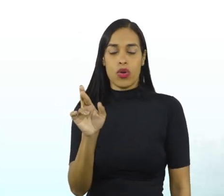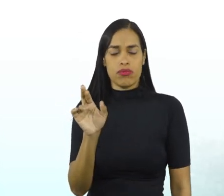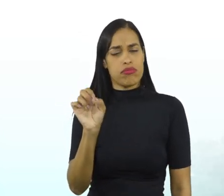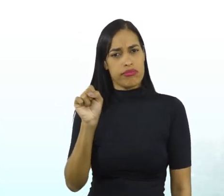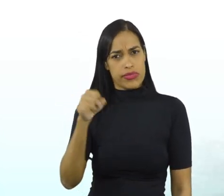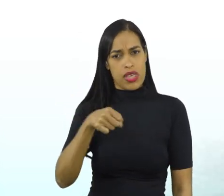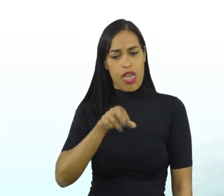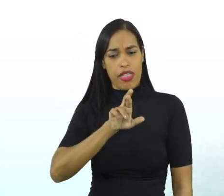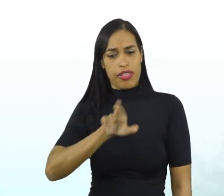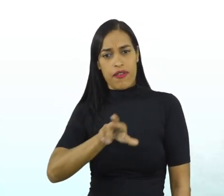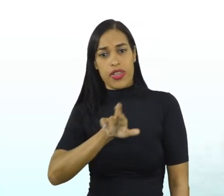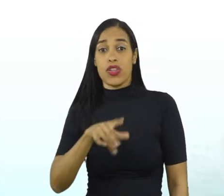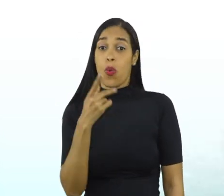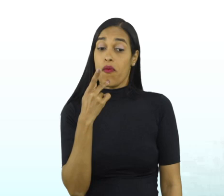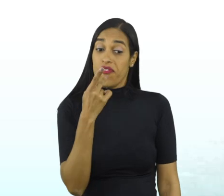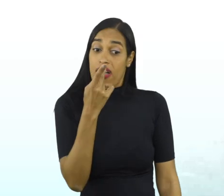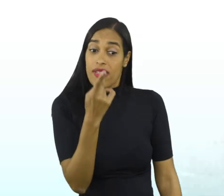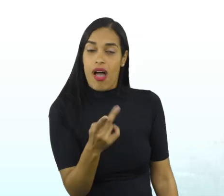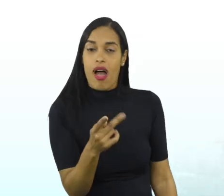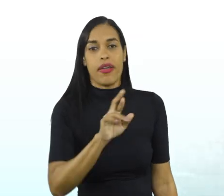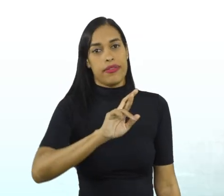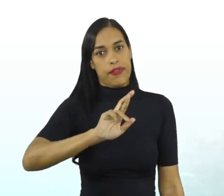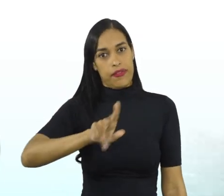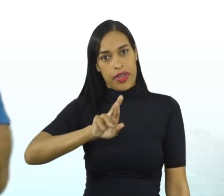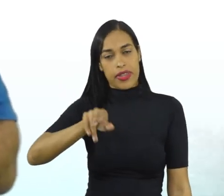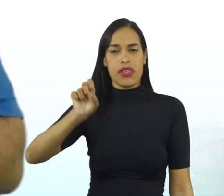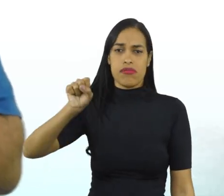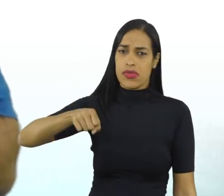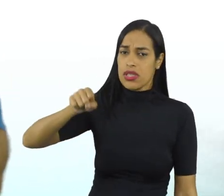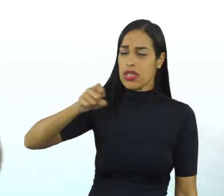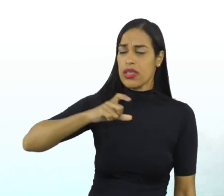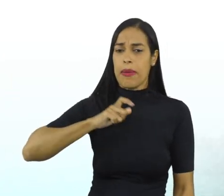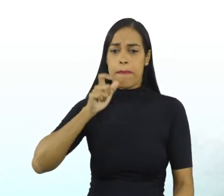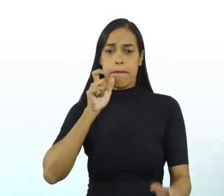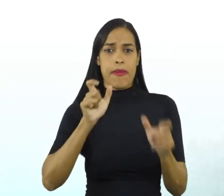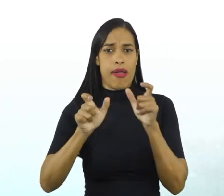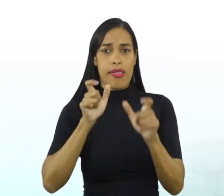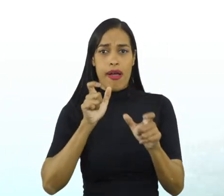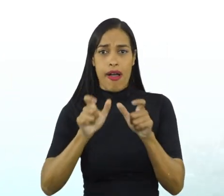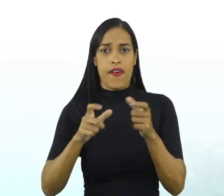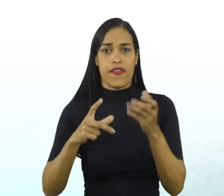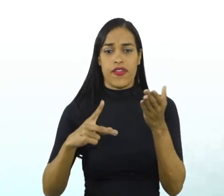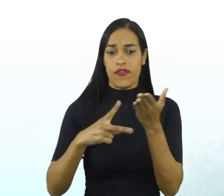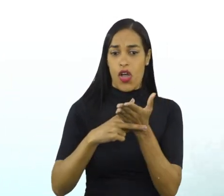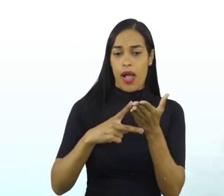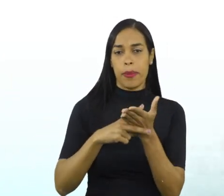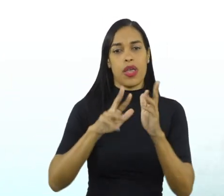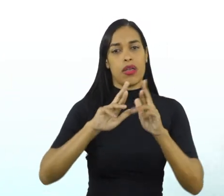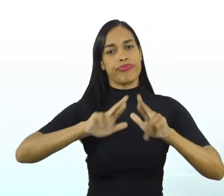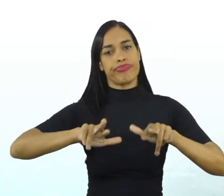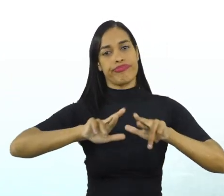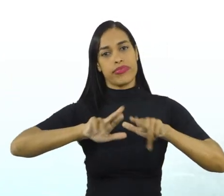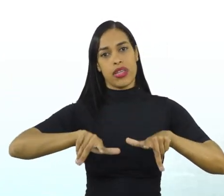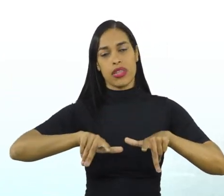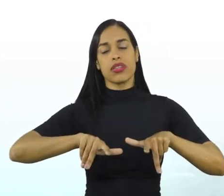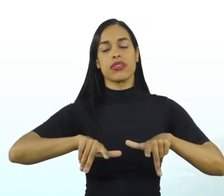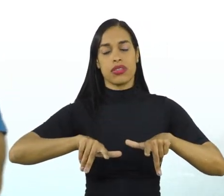diferente? Um falar é diferente, sim. Você vai encontrar palavras no vocabulário diferenciado.